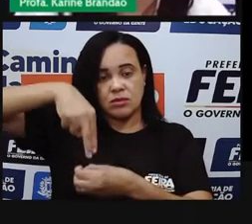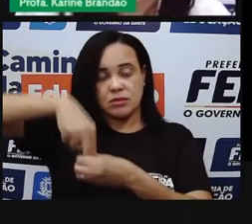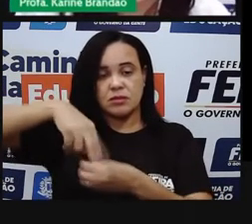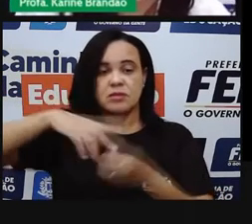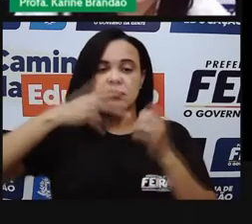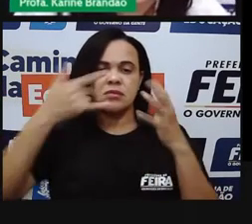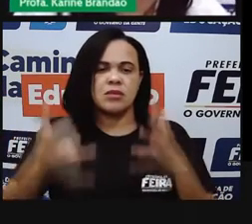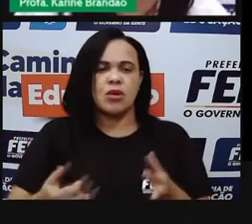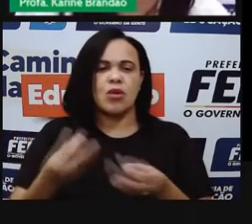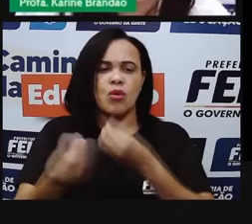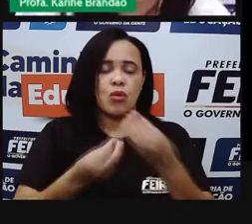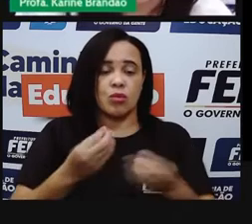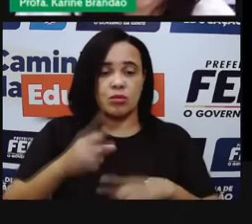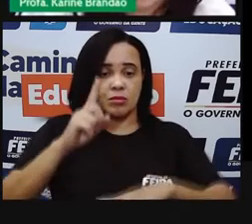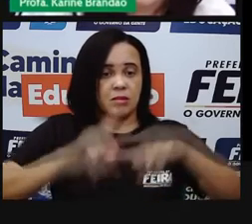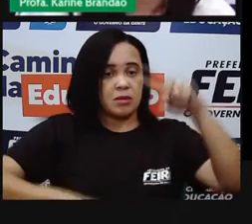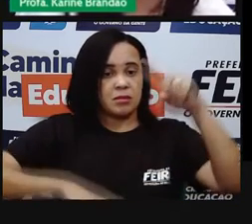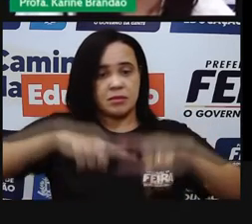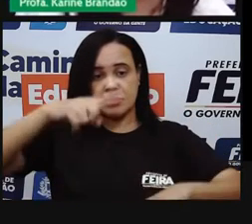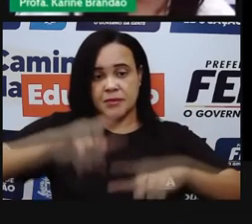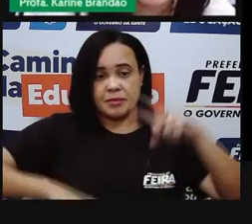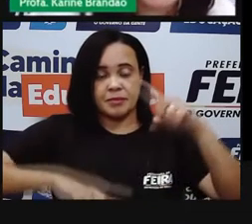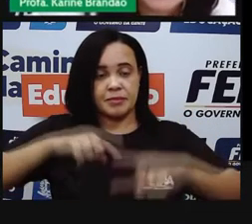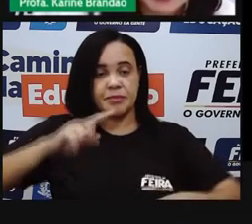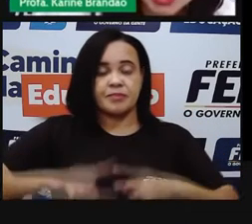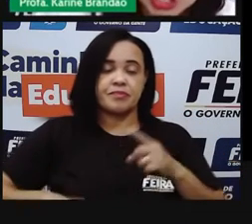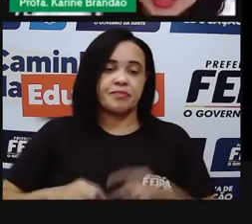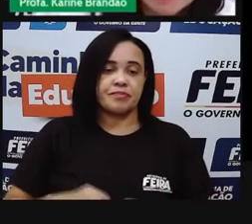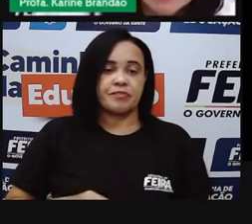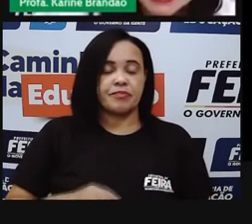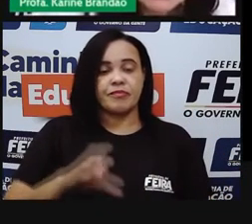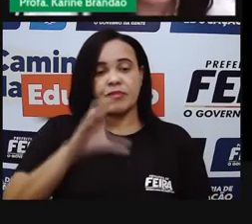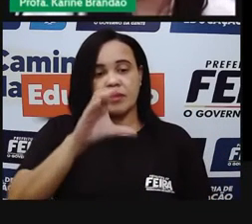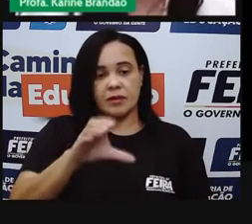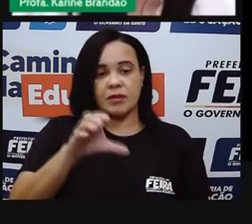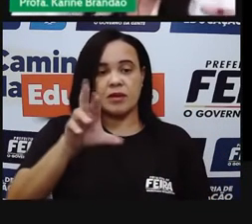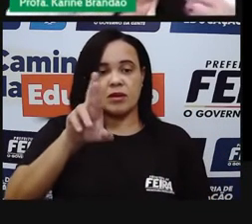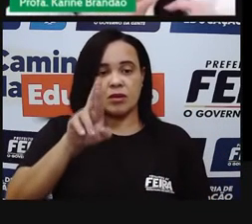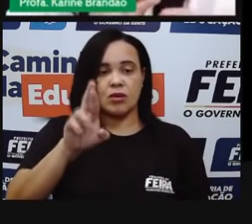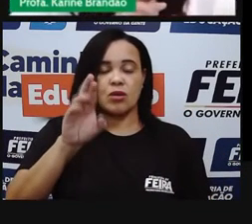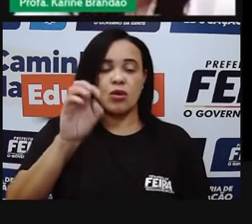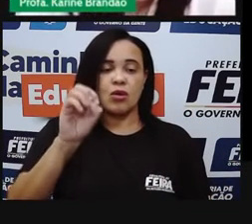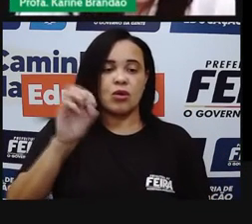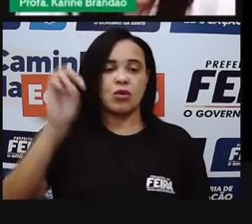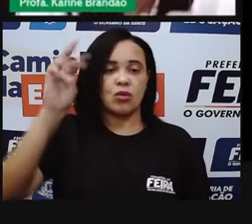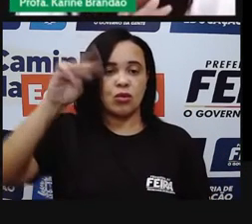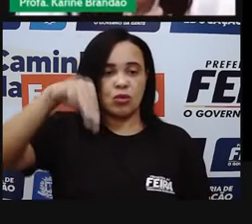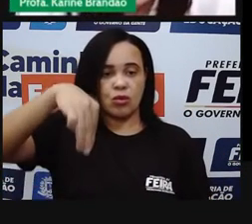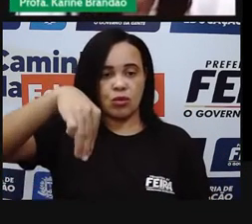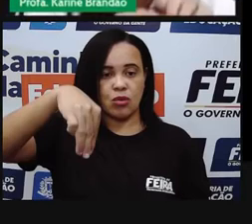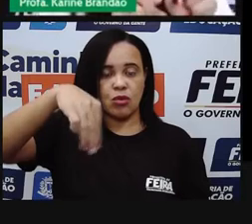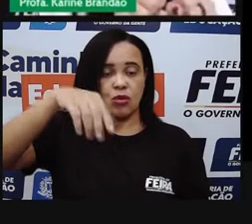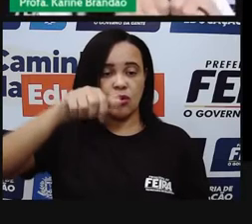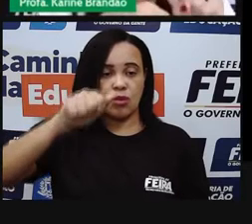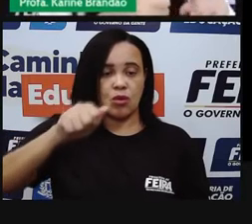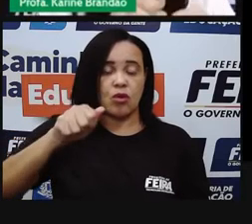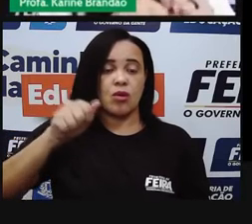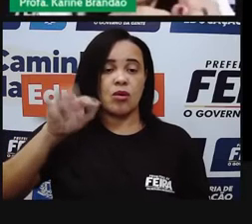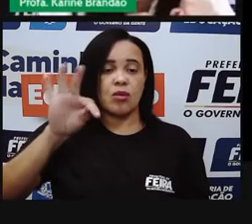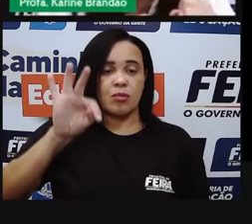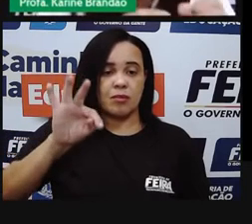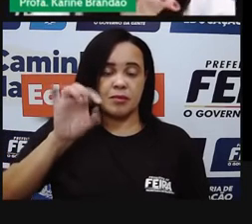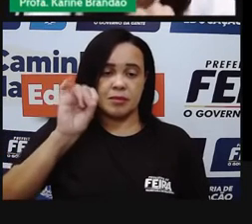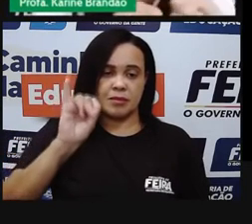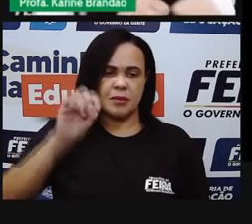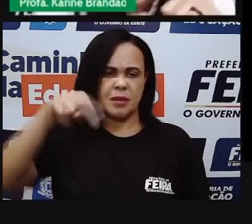que esse material genético vai estar na forma de cromatina. Mas quando a gente condensa ainda mais, deixa